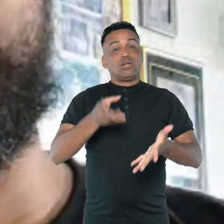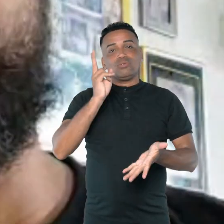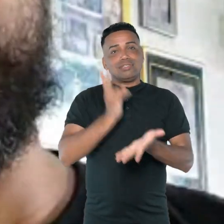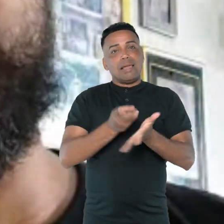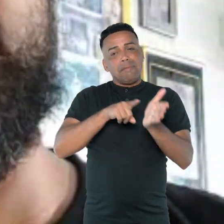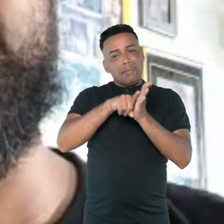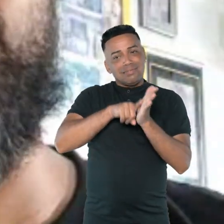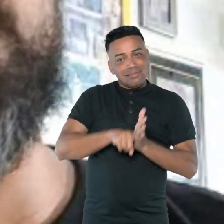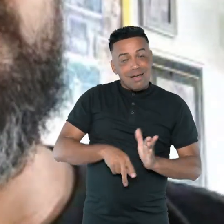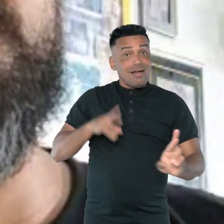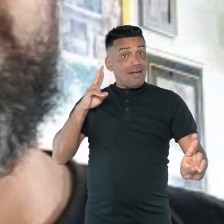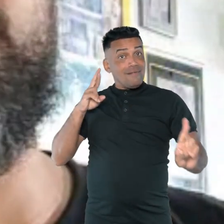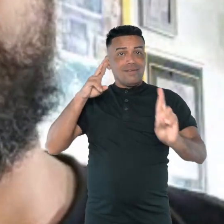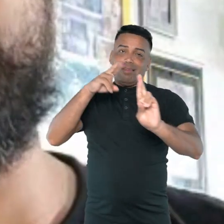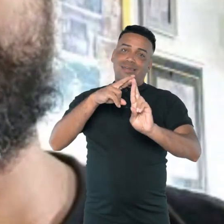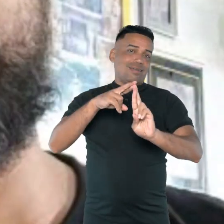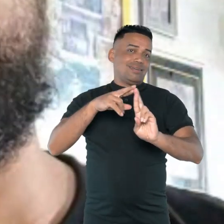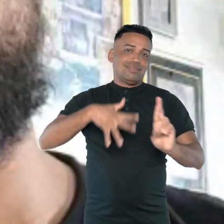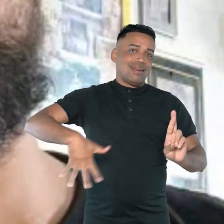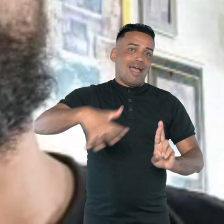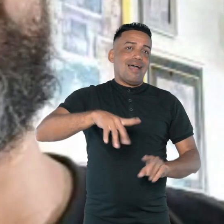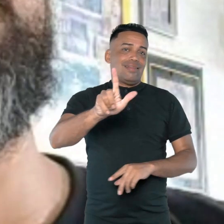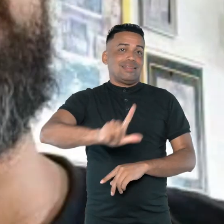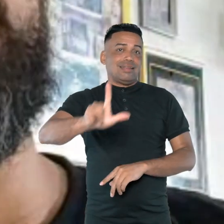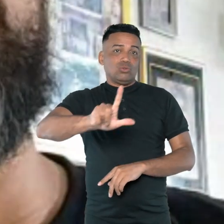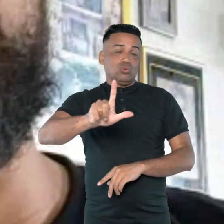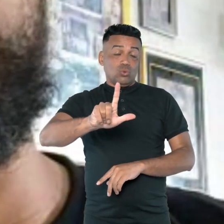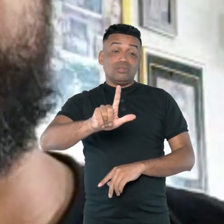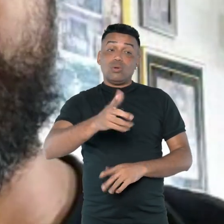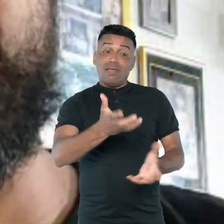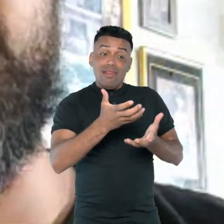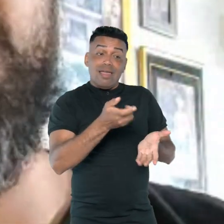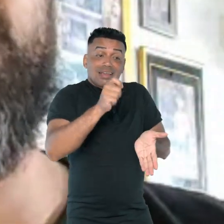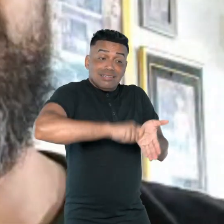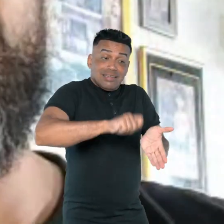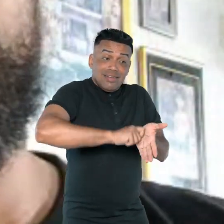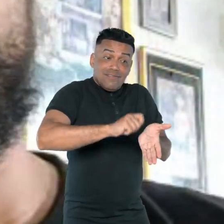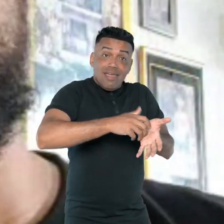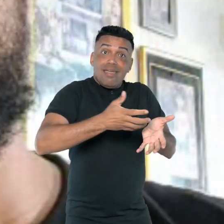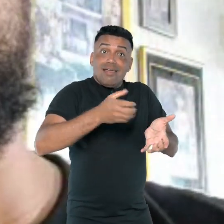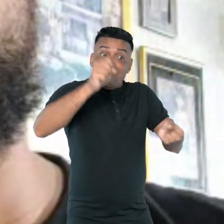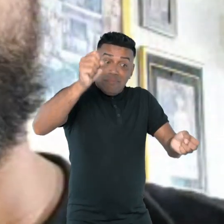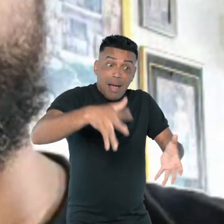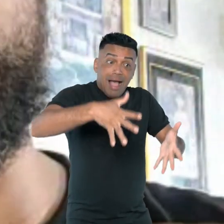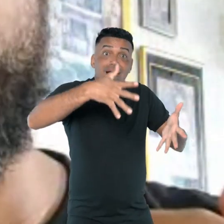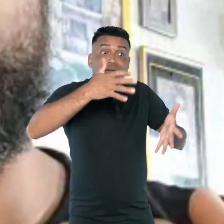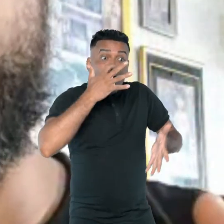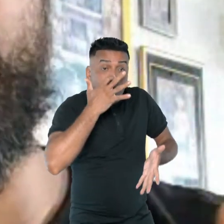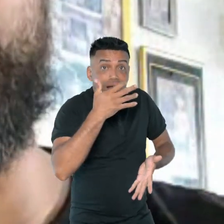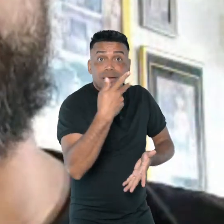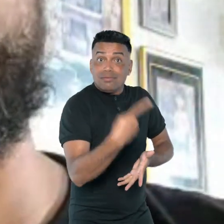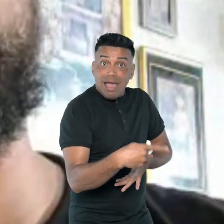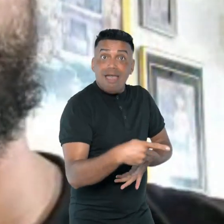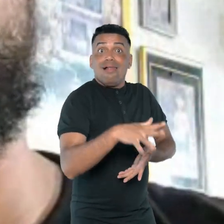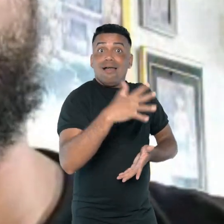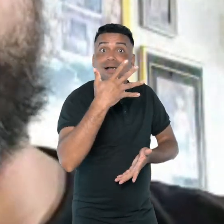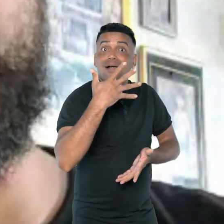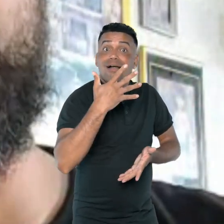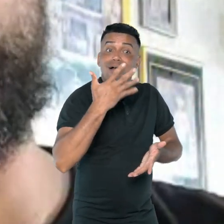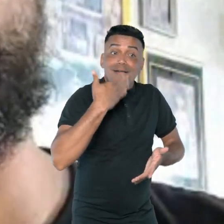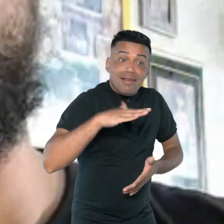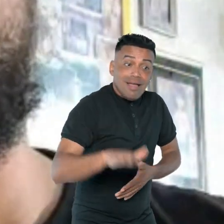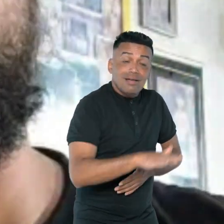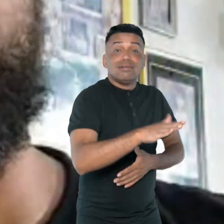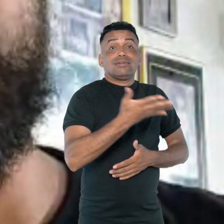buscando ali essas referências. Não adianta a gente querer escrever para a criança, querer promover encantamento, se a gente não tiver em contato com ela, se a gente não